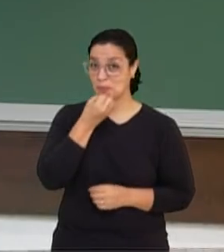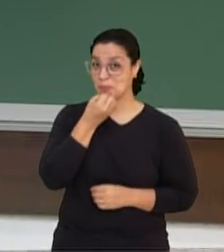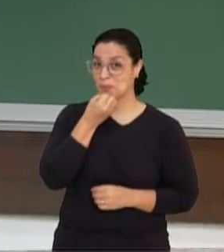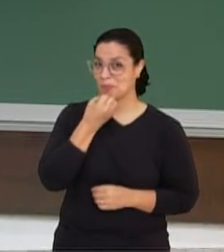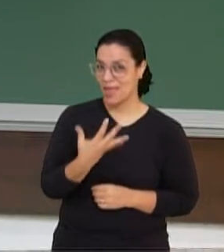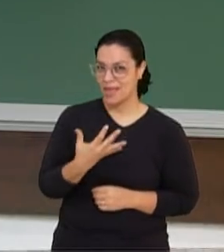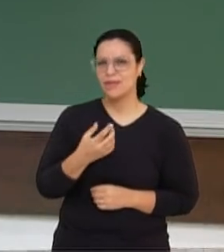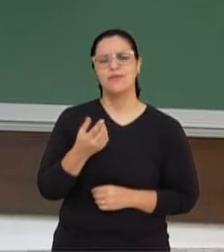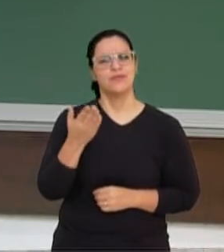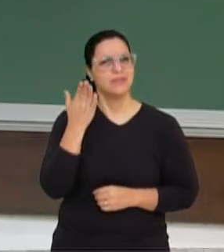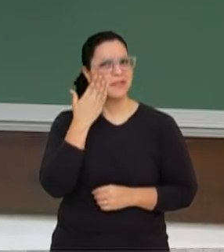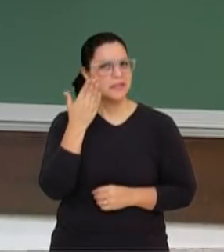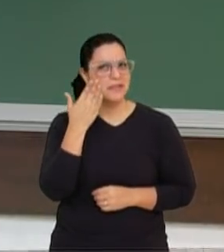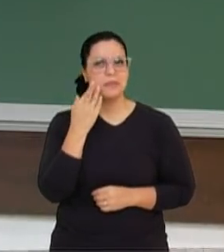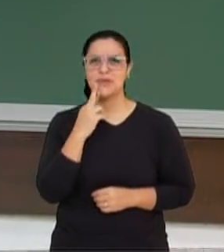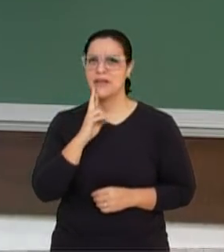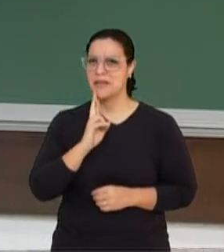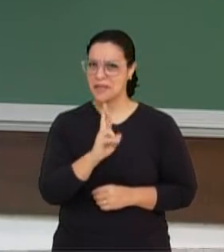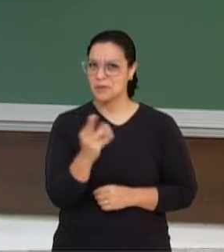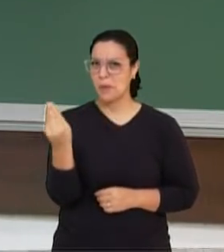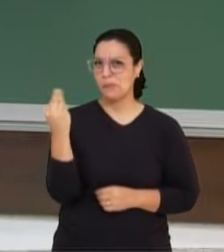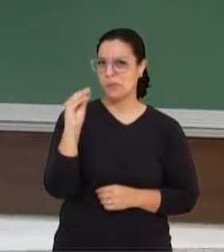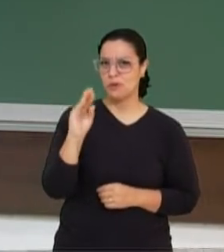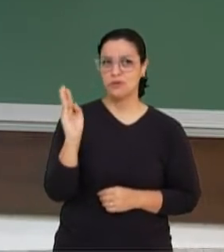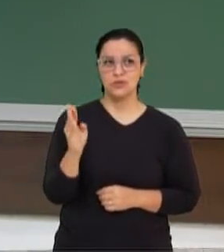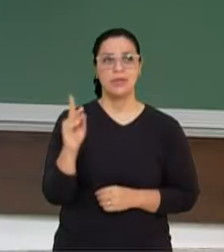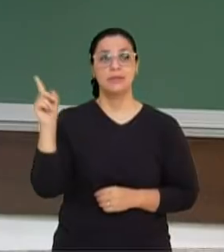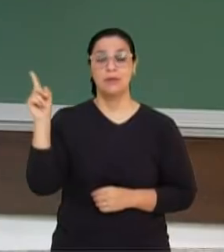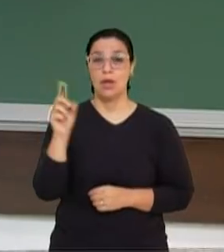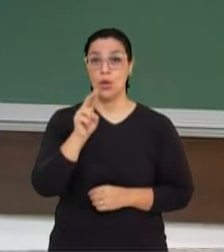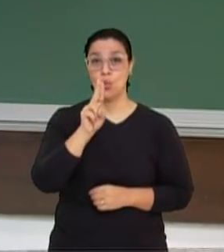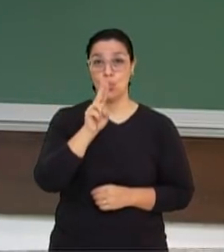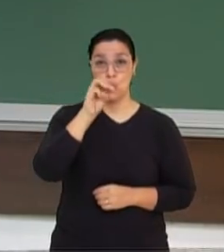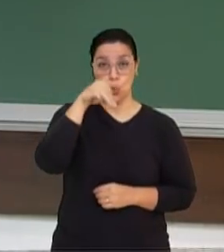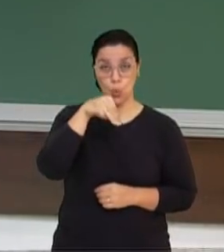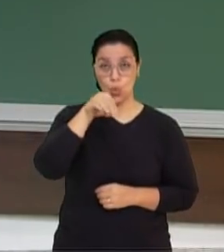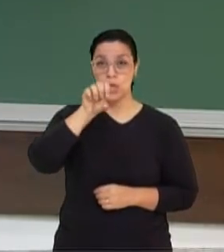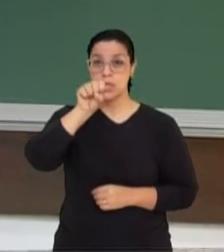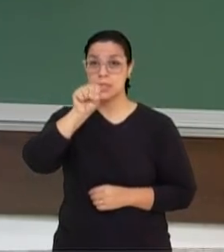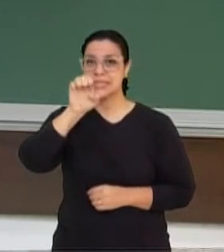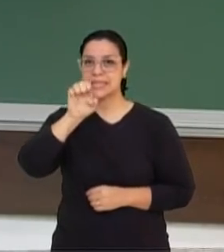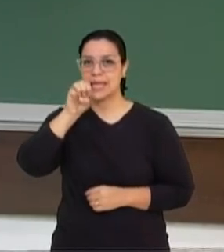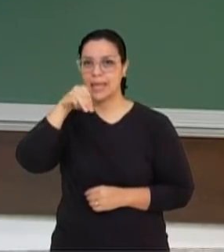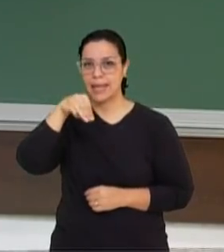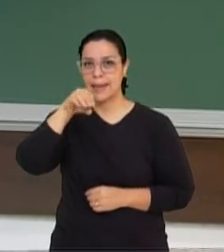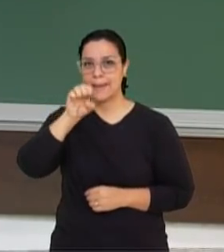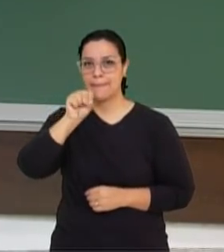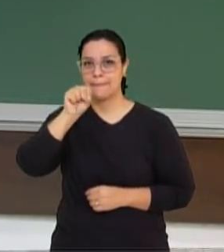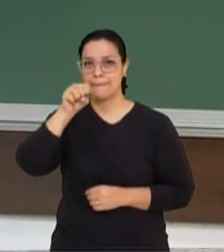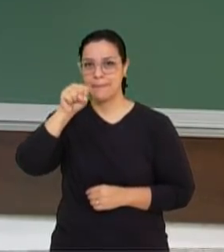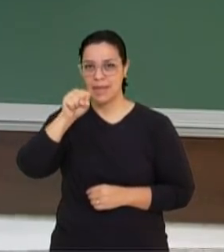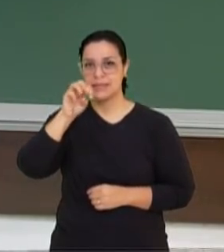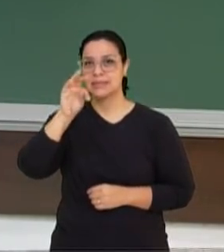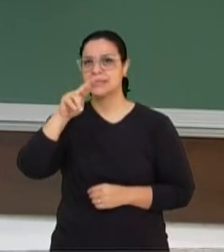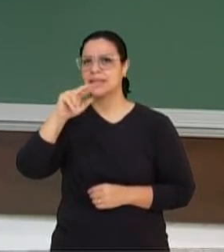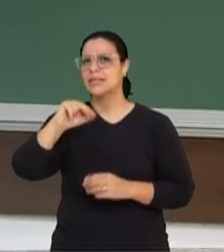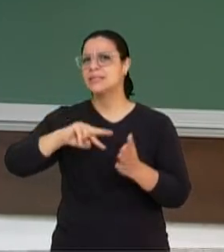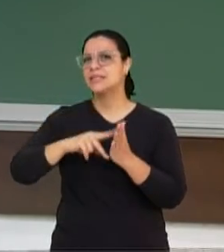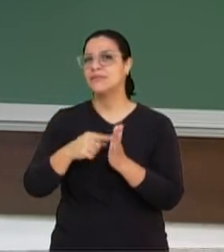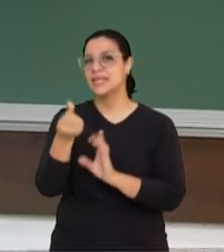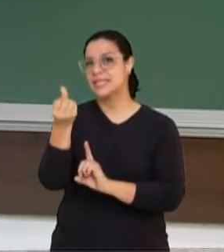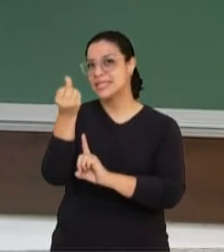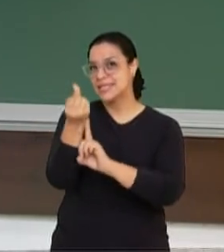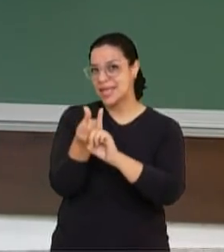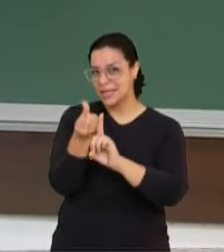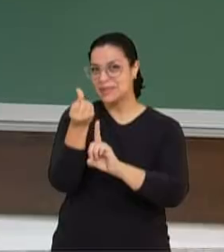Muito bem, tenho certeza que você aí já preencheu, né? Então, a gente tem lá que 6 meses equivalem a exatamente ali